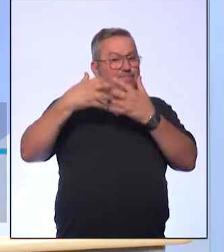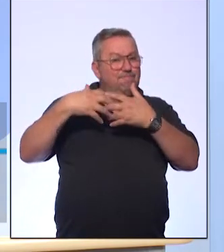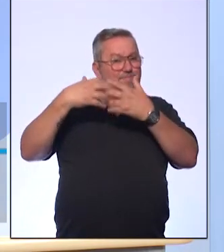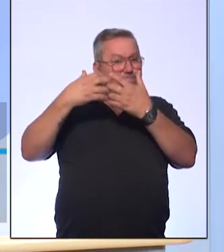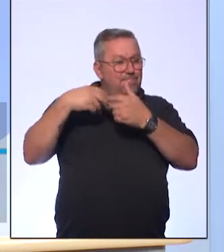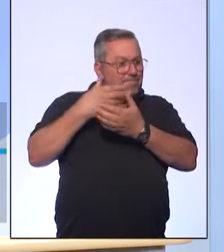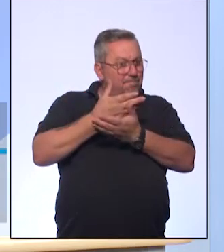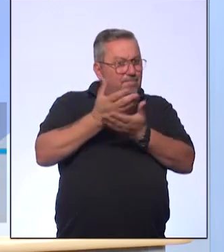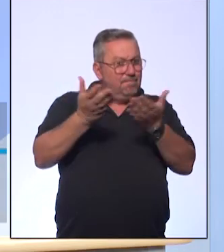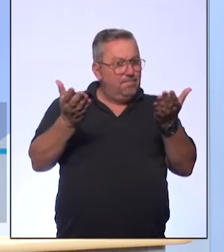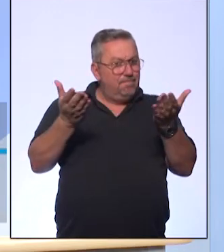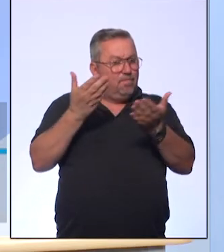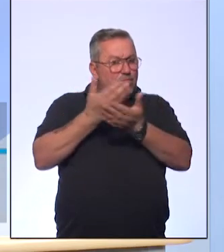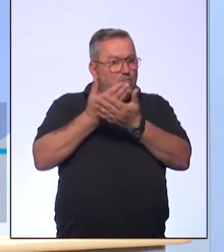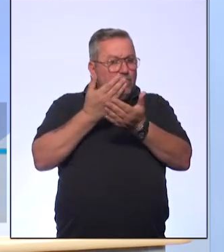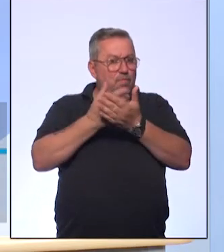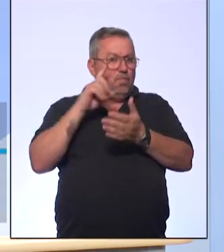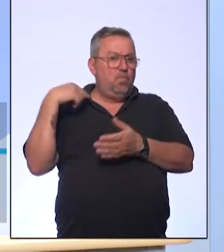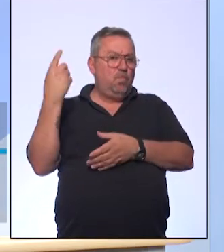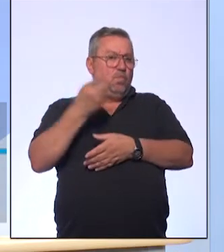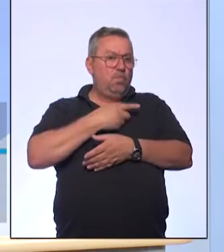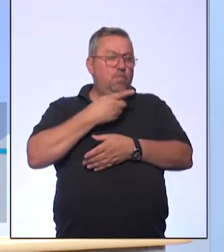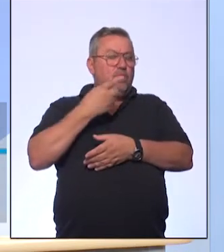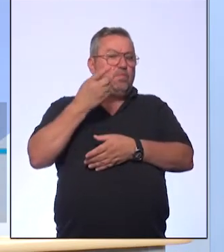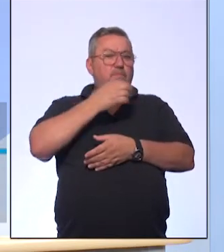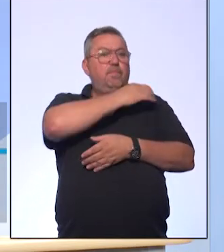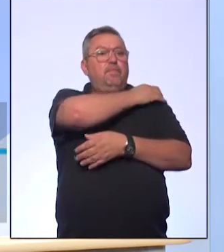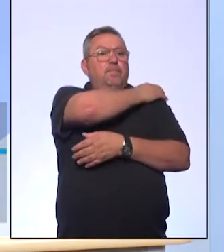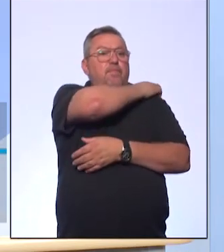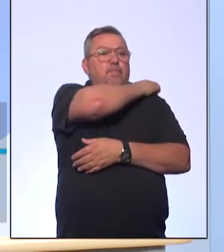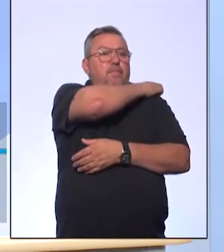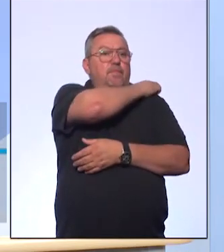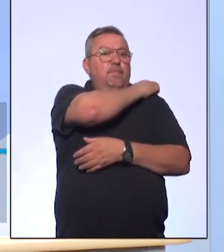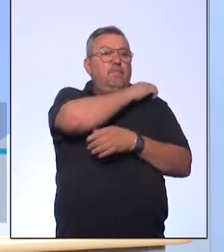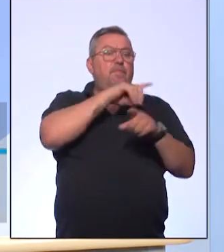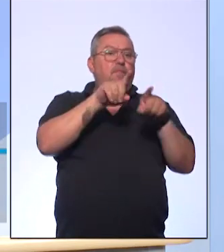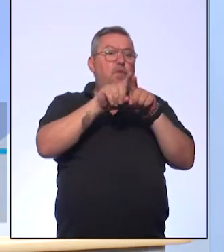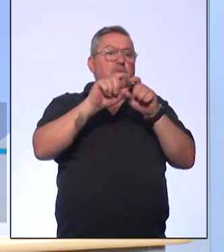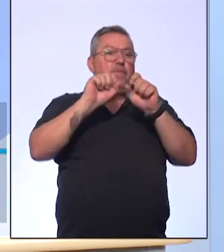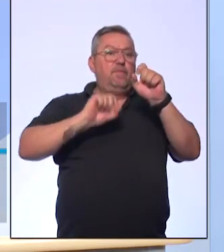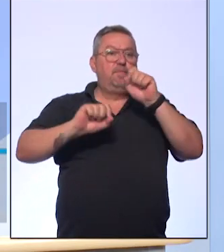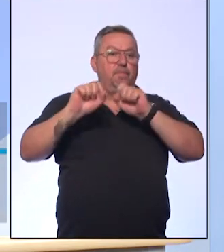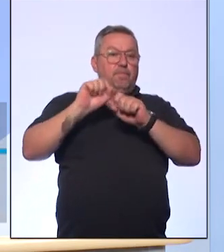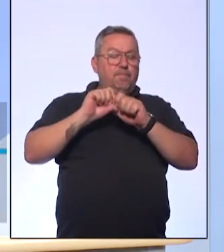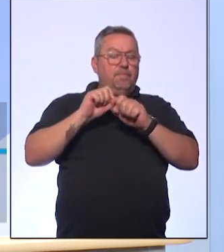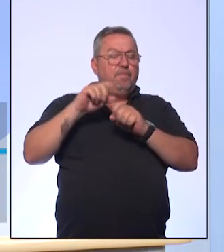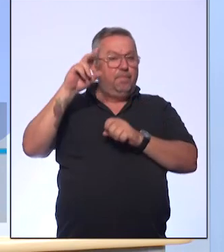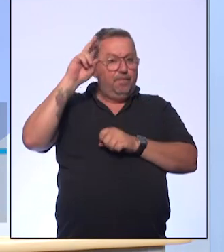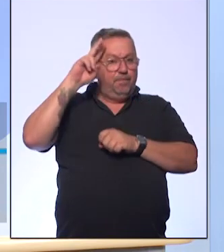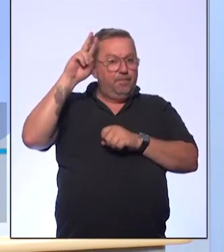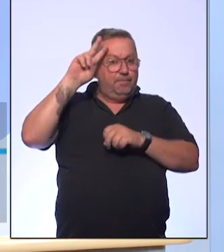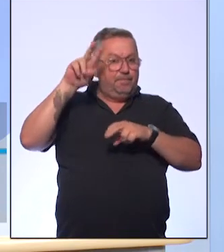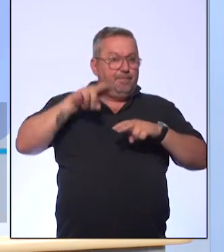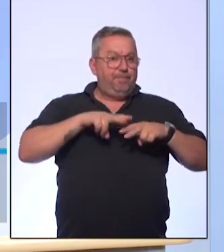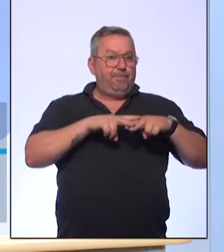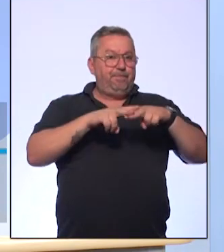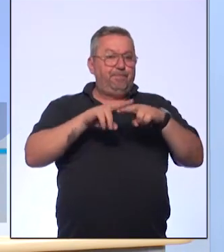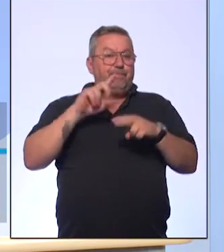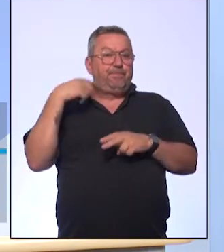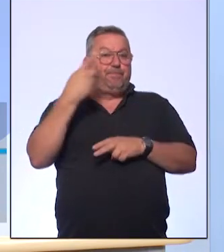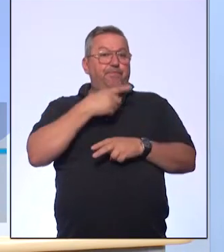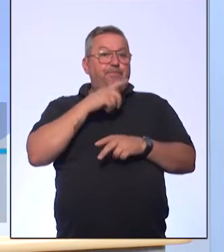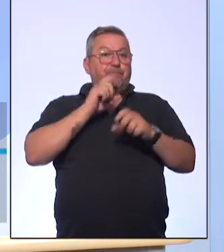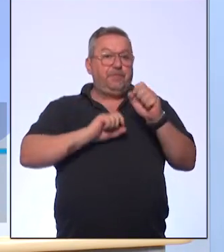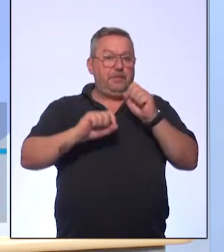para vocês que durante a aula nós vamos conversando. E fazendo ainda essa retomada, né, nós temos aí